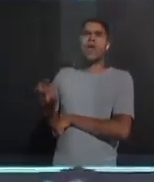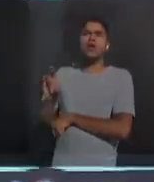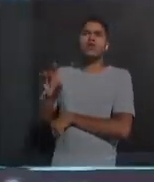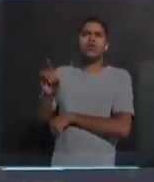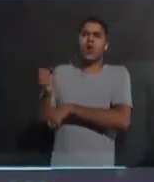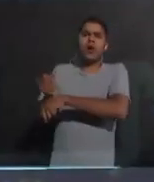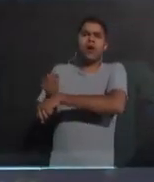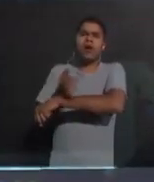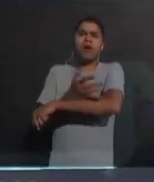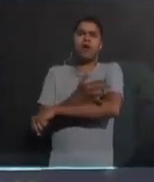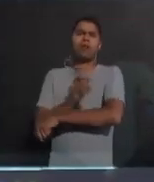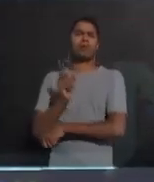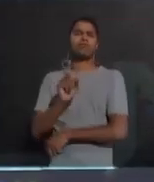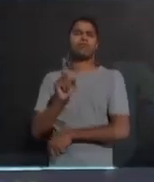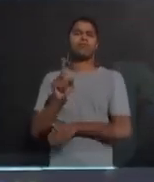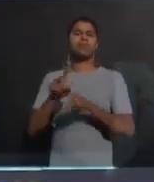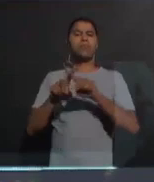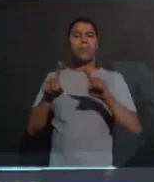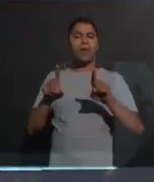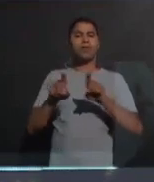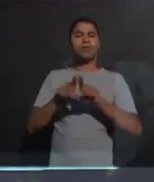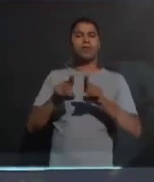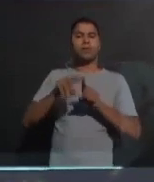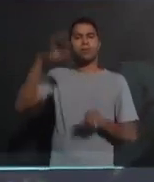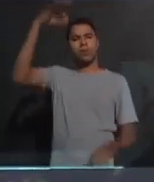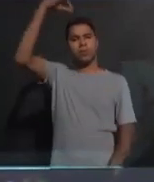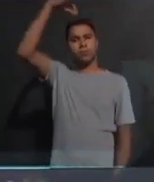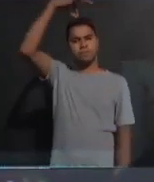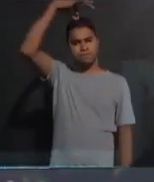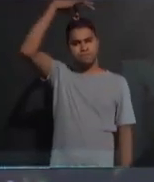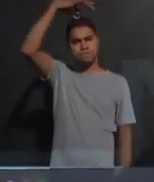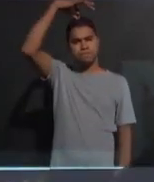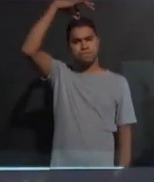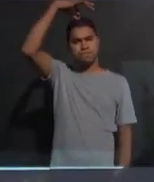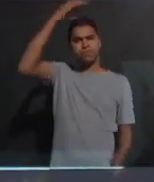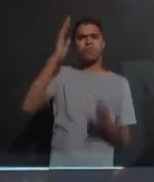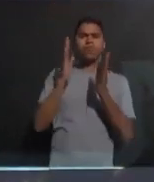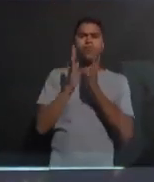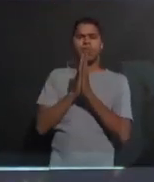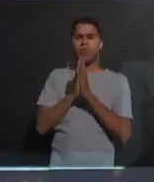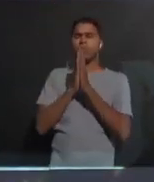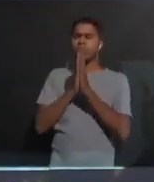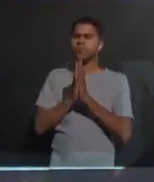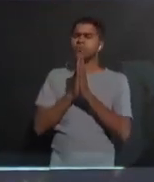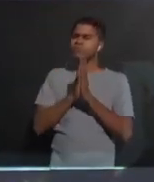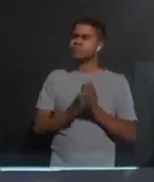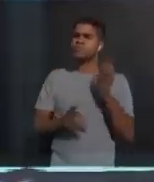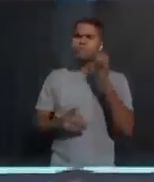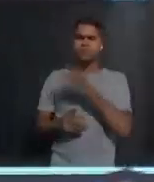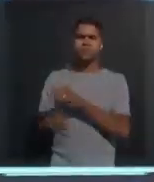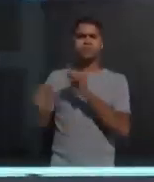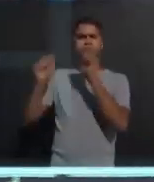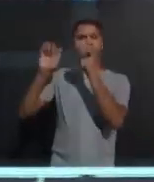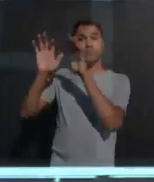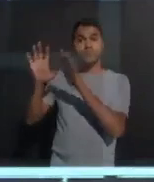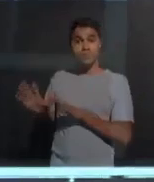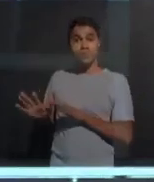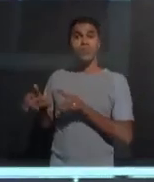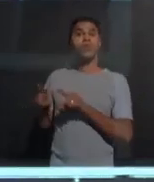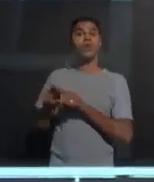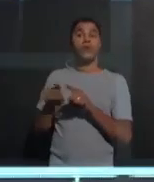emocionalmente como espiritualmente orando por ela pensou quando a vida dela e